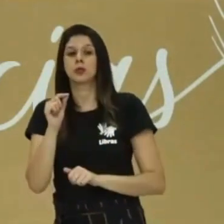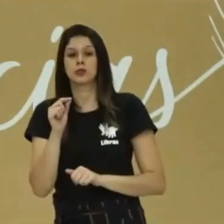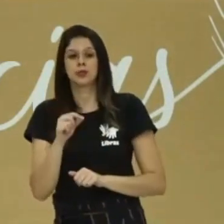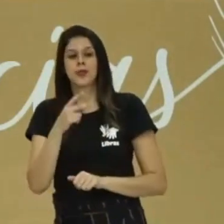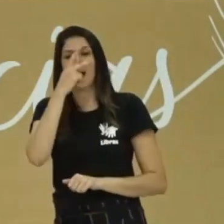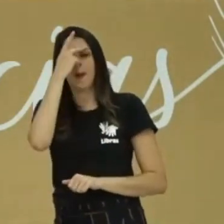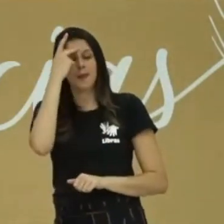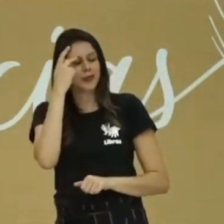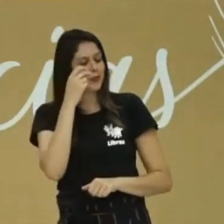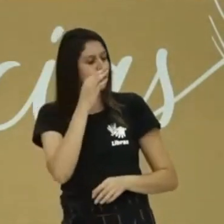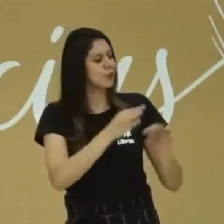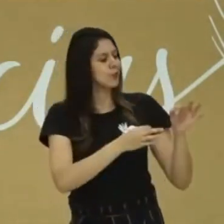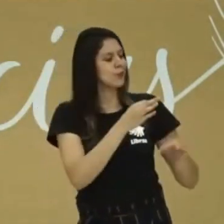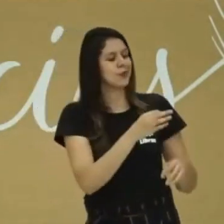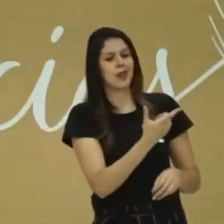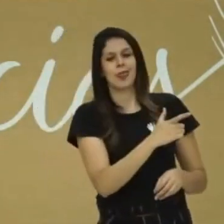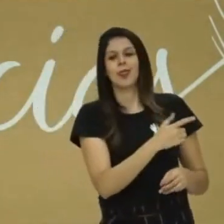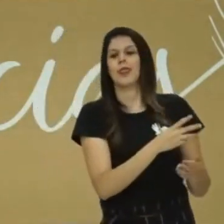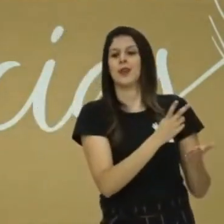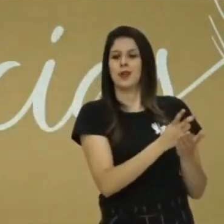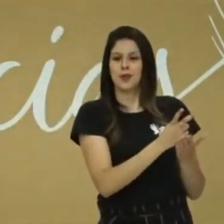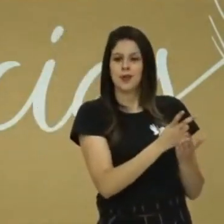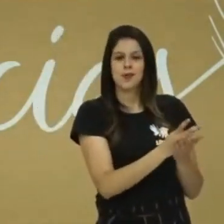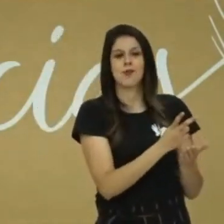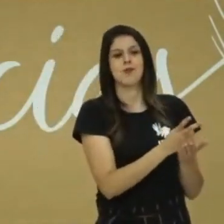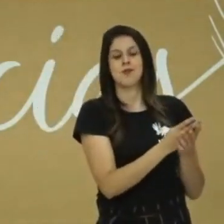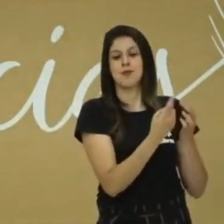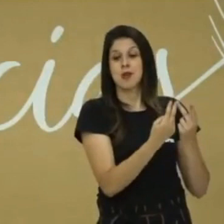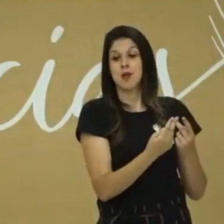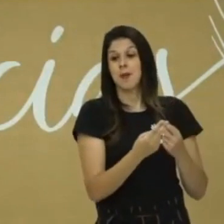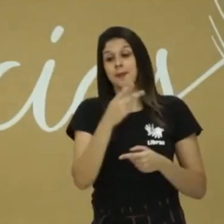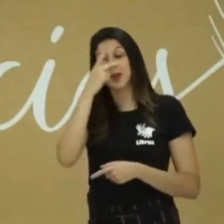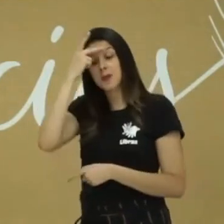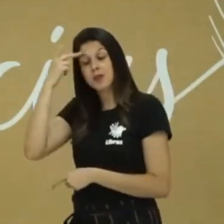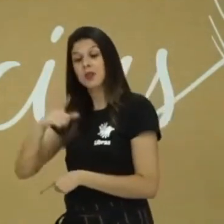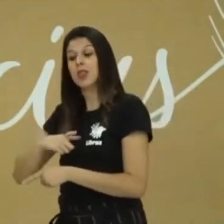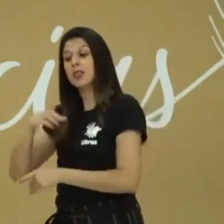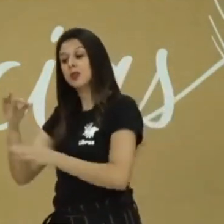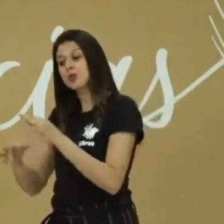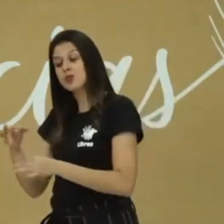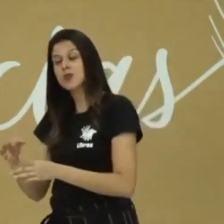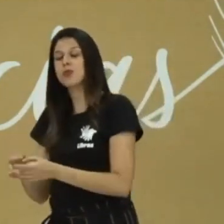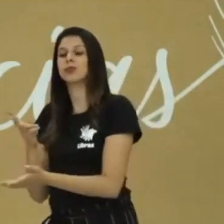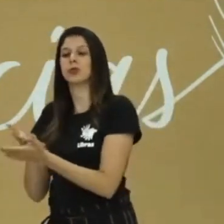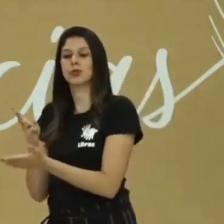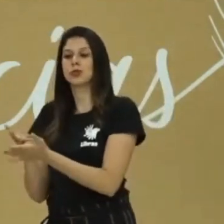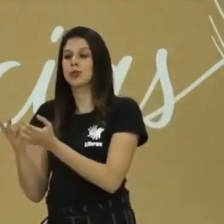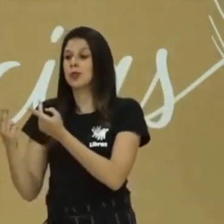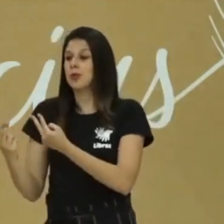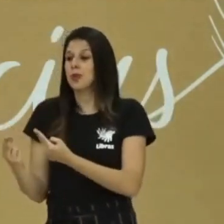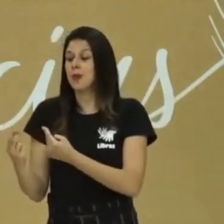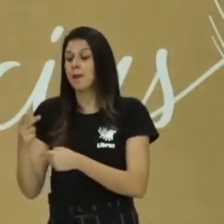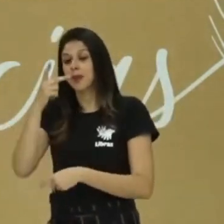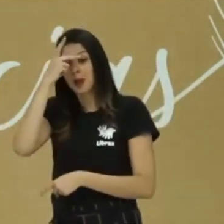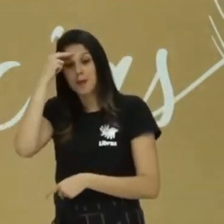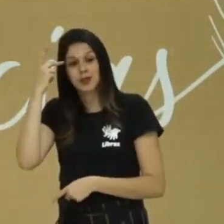injusto fazendo injustiça continue o imundo ainda sendo imundo o justo continue na prática da justiça e